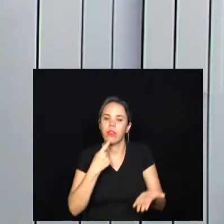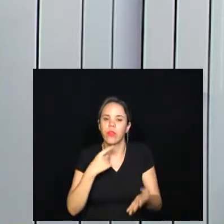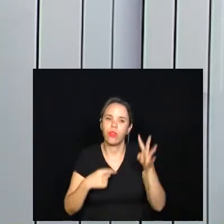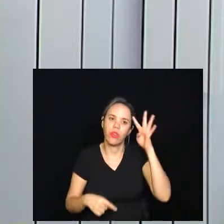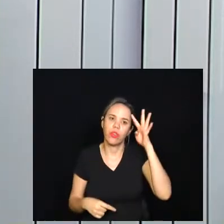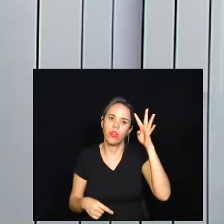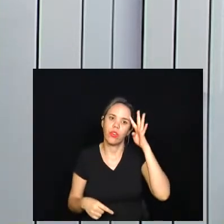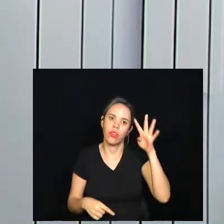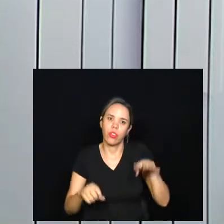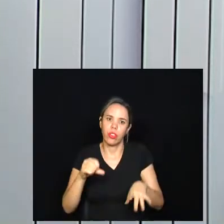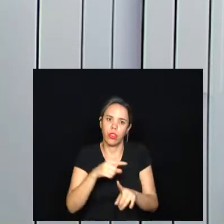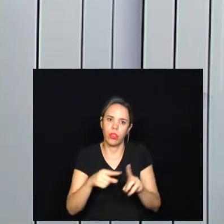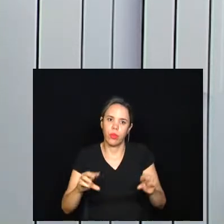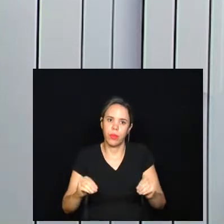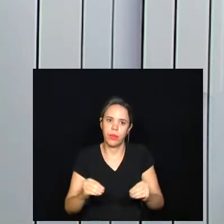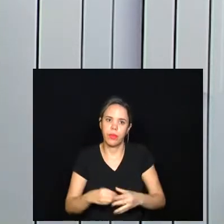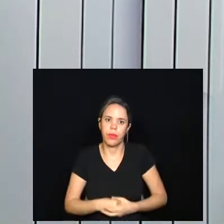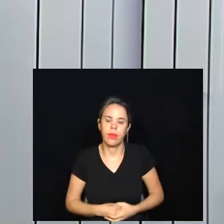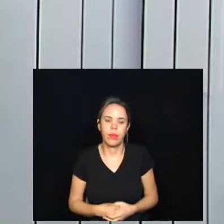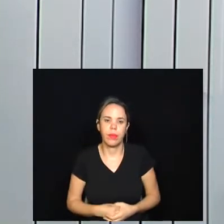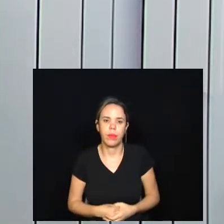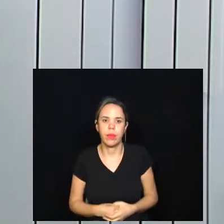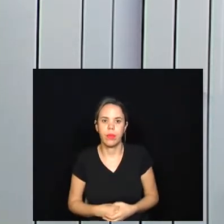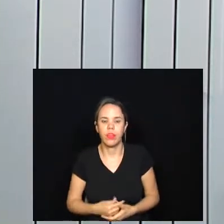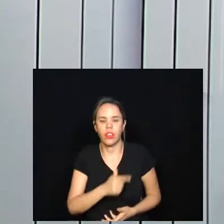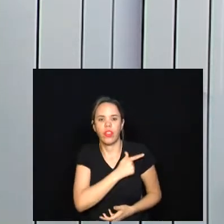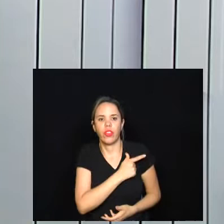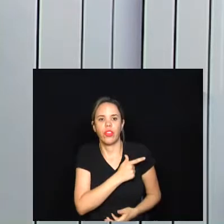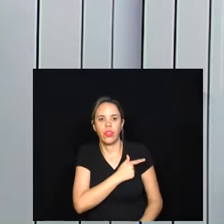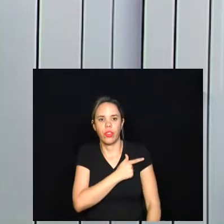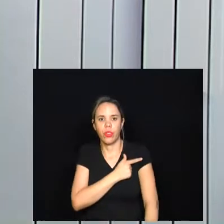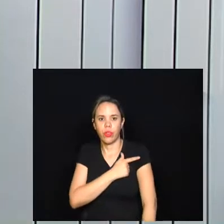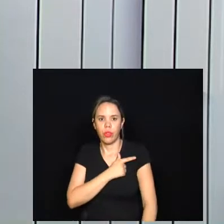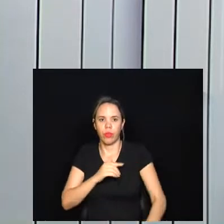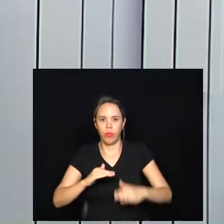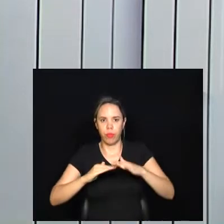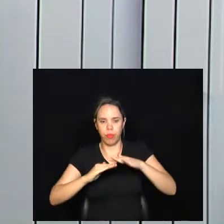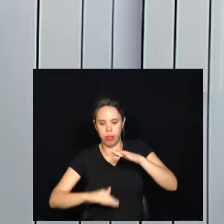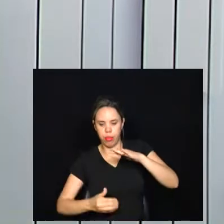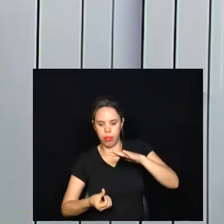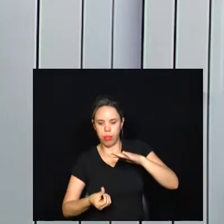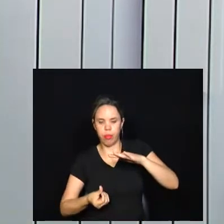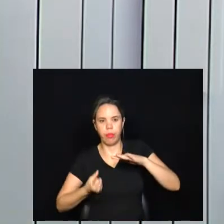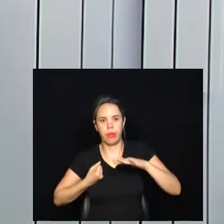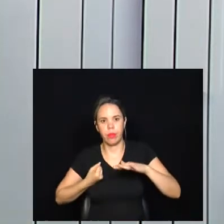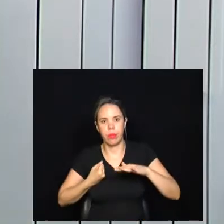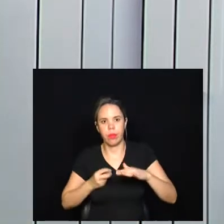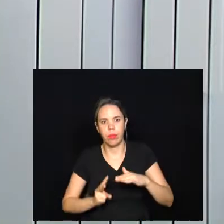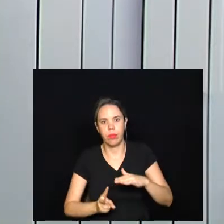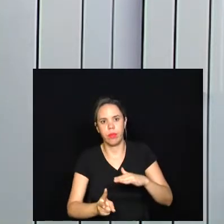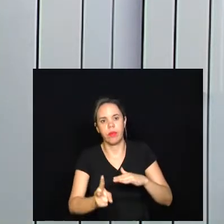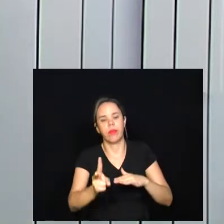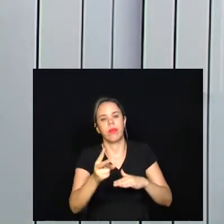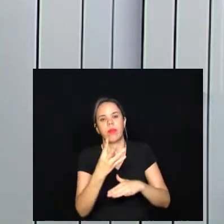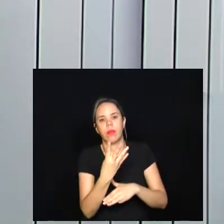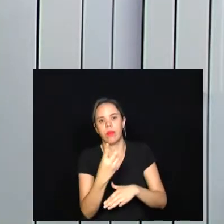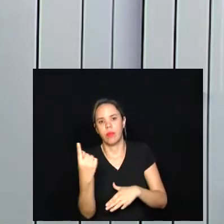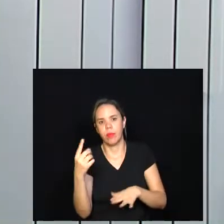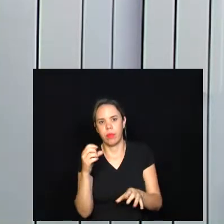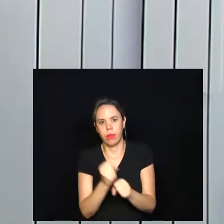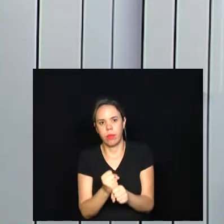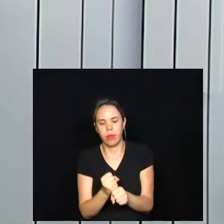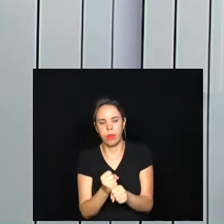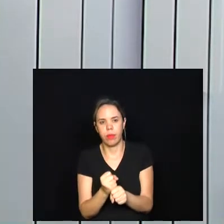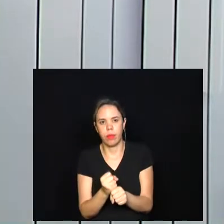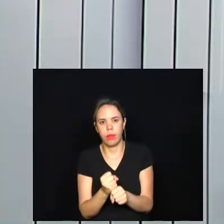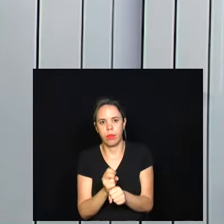quarta-feira, 9h30 da noite. E o Guarani caiu para a 6ª colocação, permanece com 41 pontos,